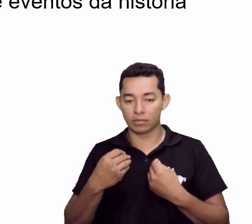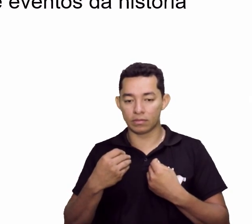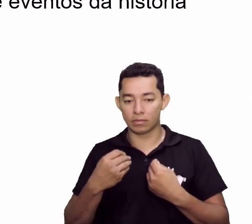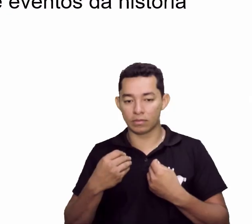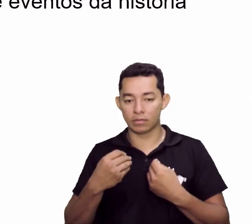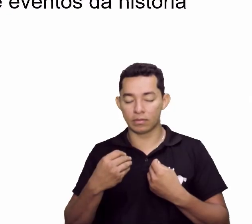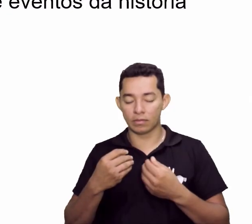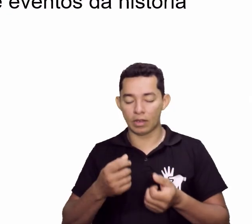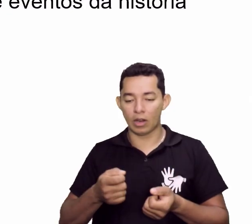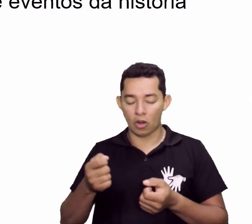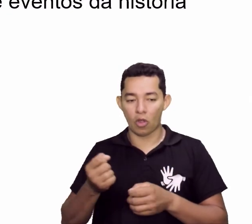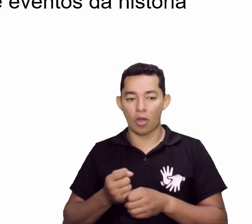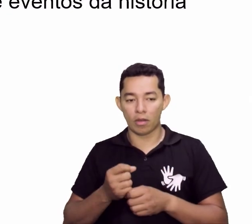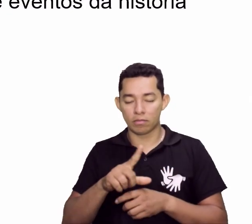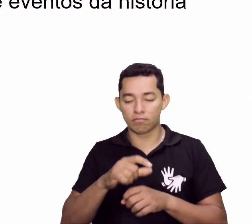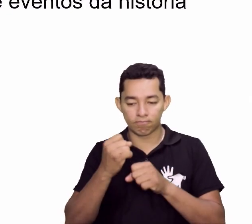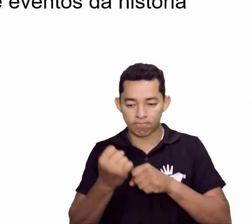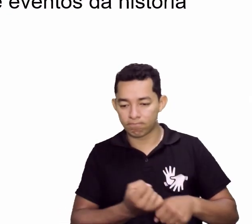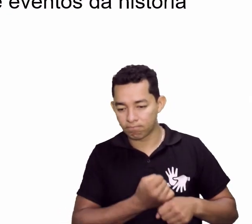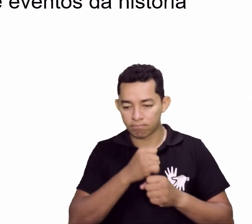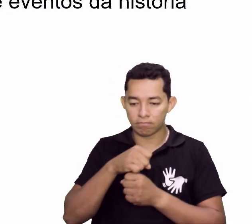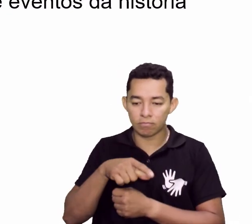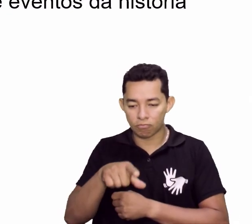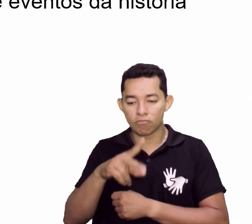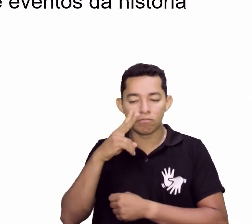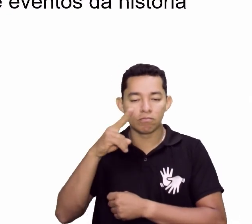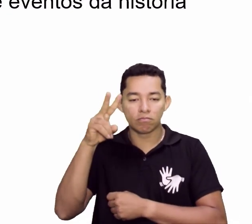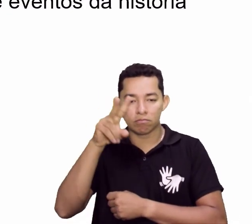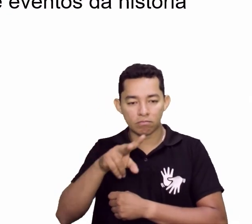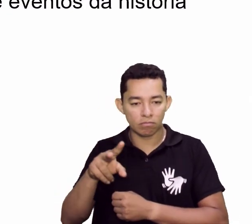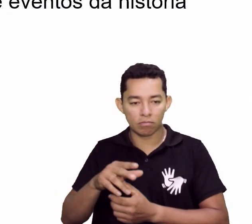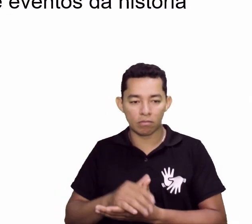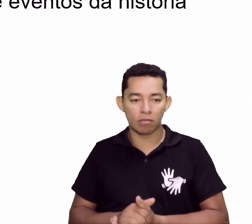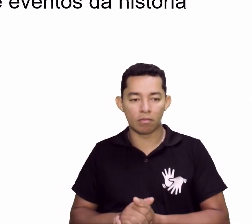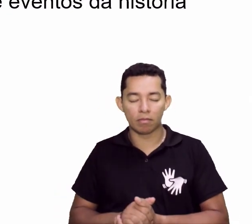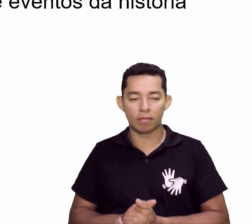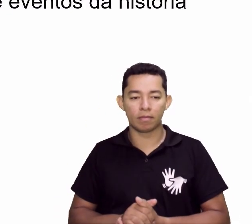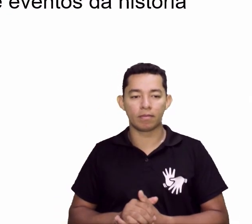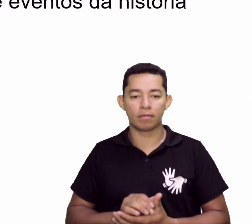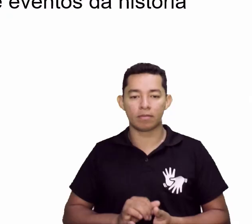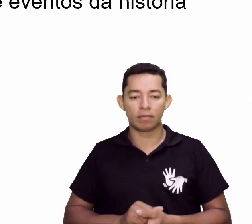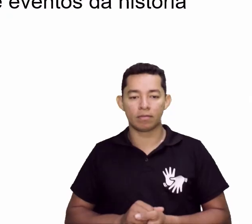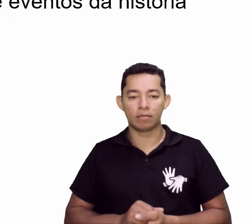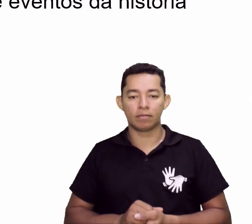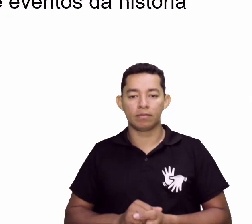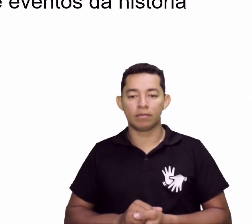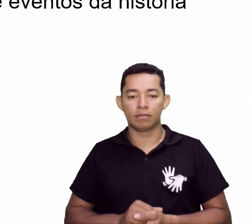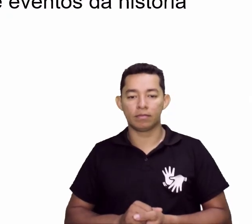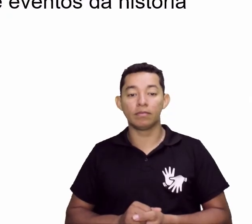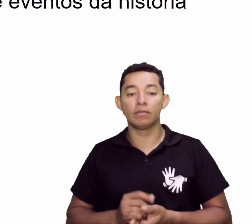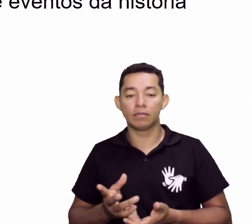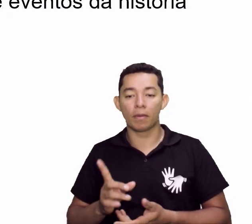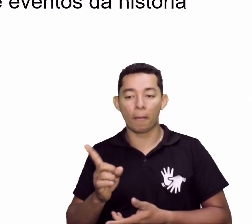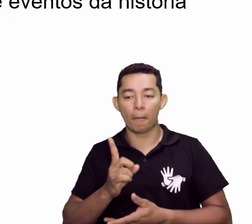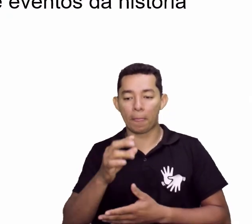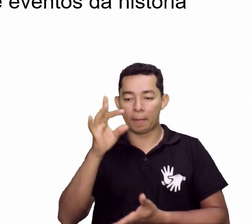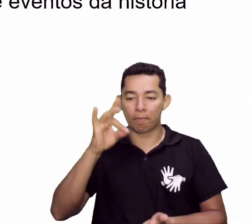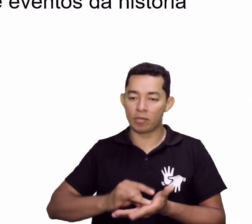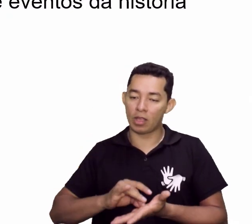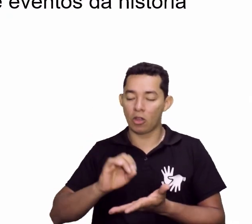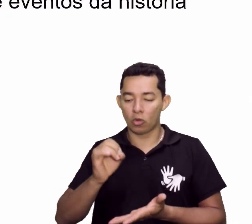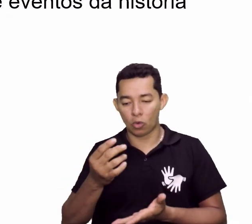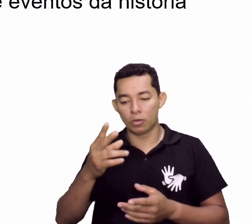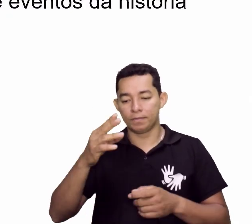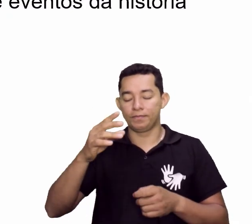o remo, né? Você é quem vai ler aí, ó. Pintura histórica, fatos não reais ou reais também,